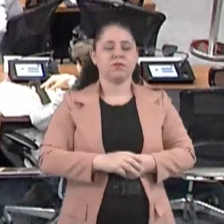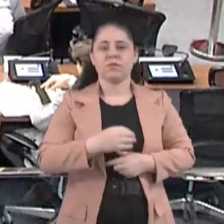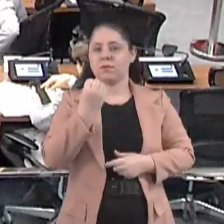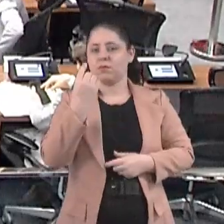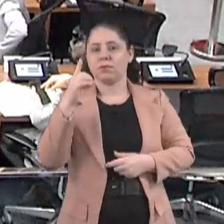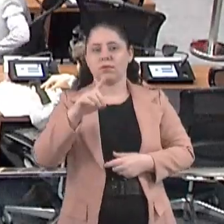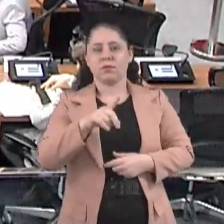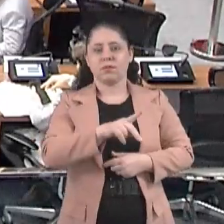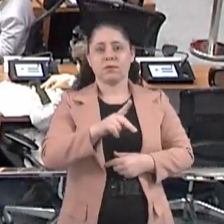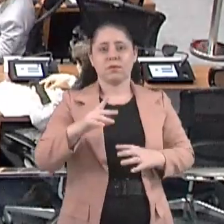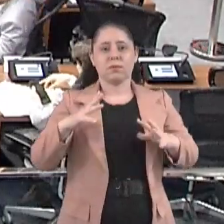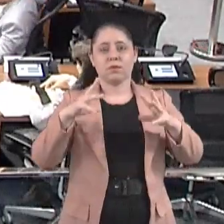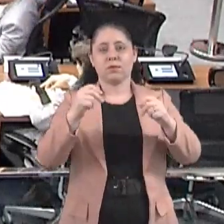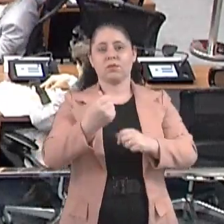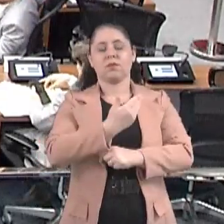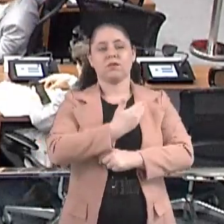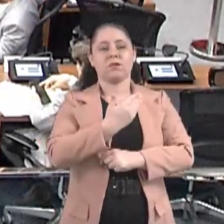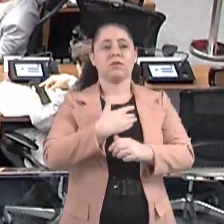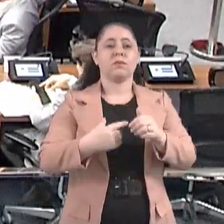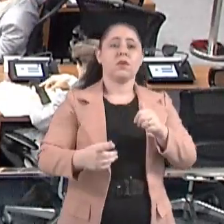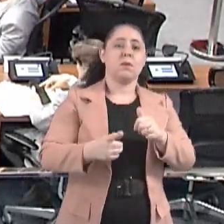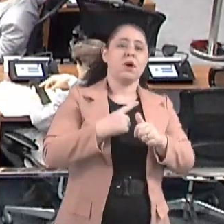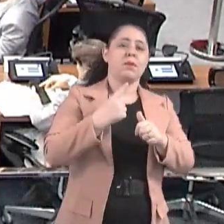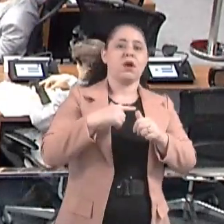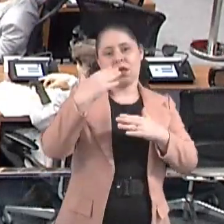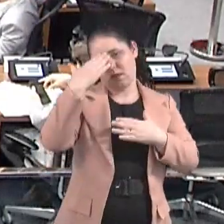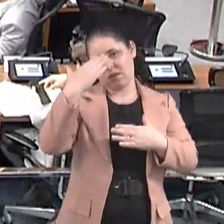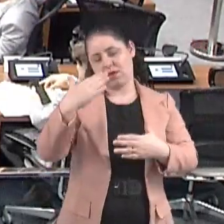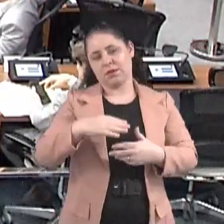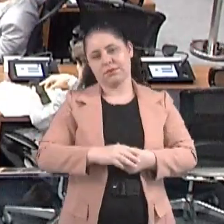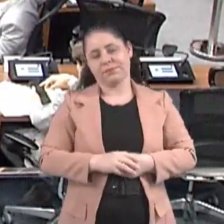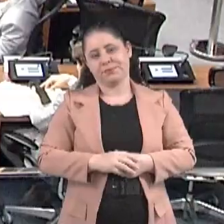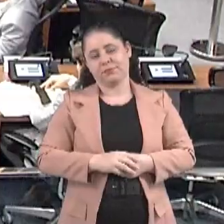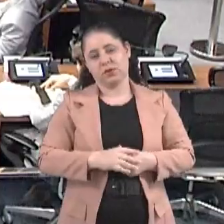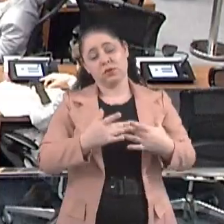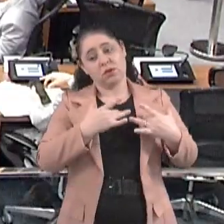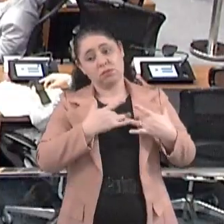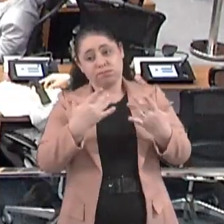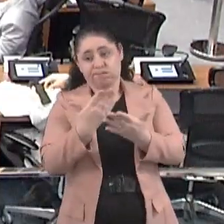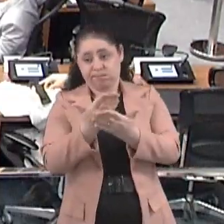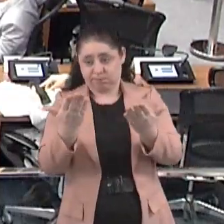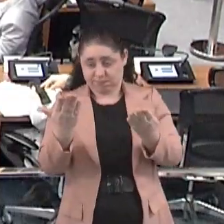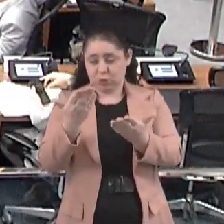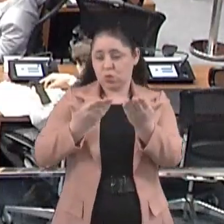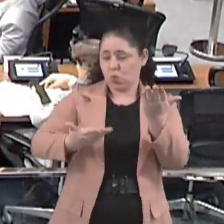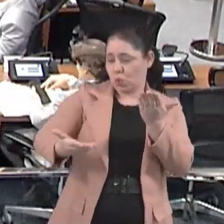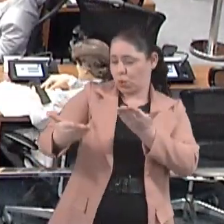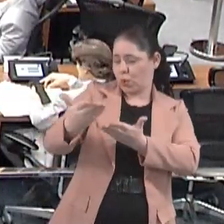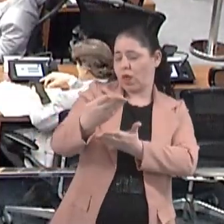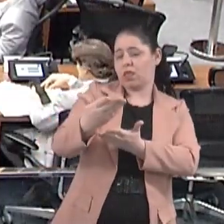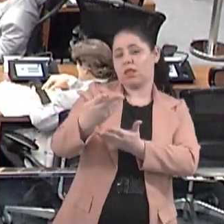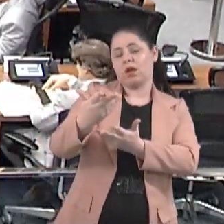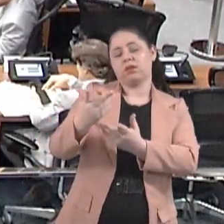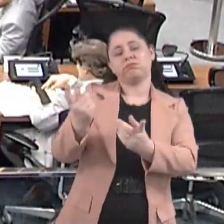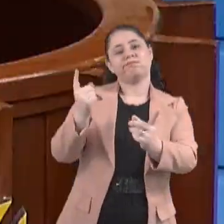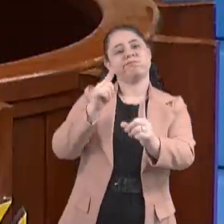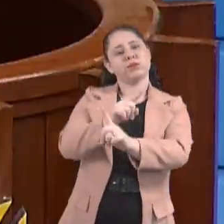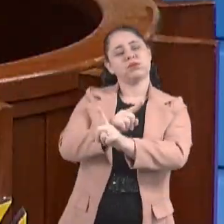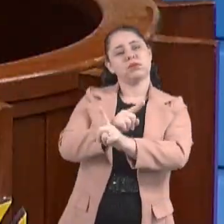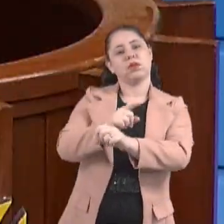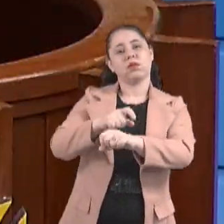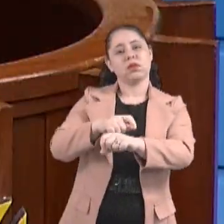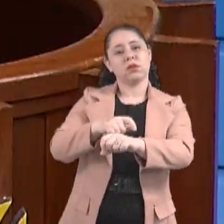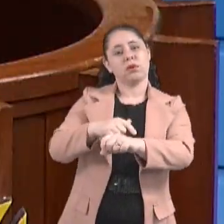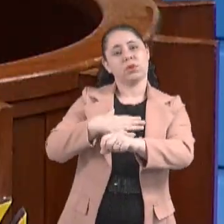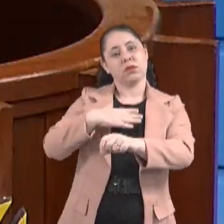Bom dia, presidente, nobres colegas. Primeiro, quero aqui agradecer a gentileza do deputado Júnior Mock em ter feito essa inversão